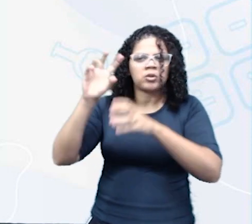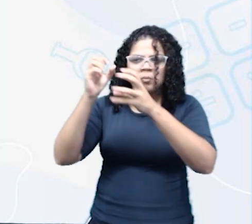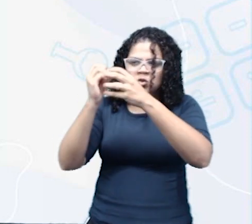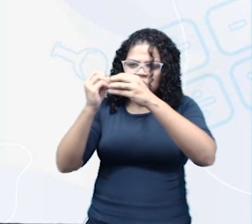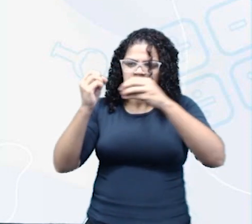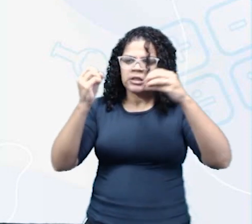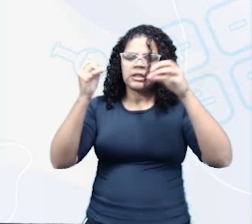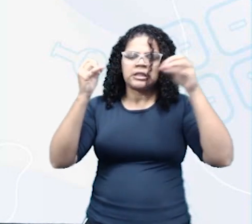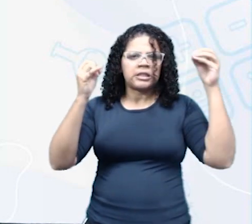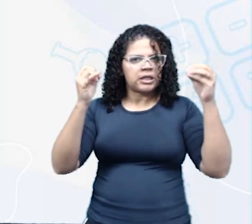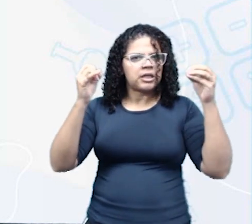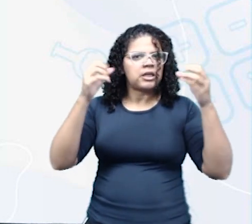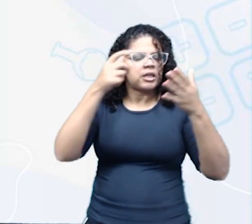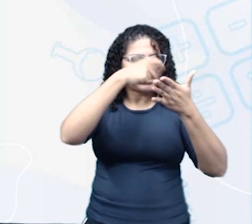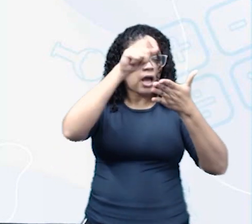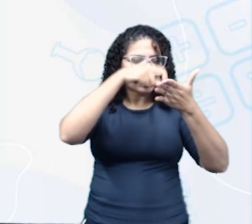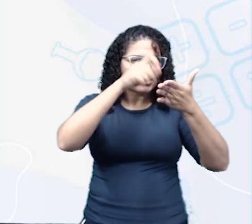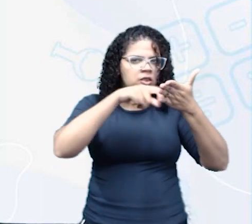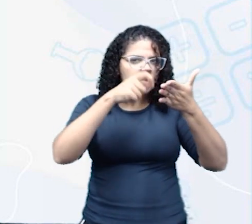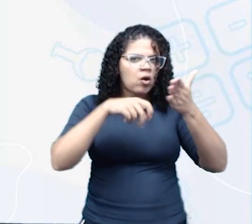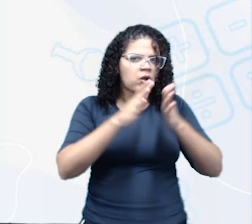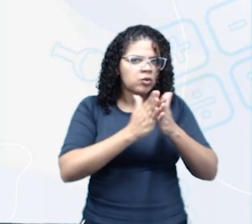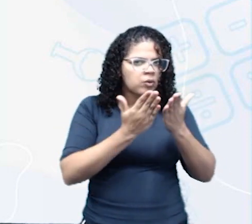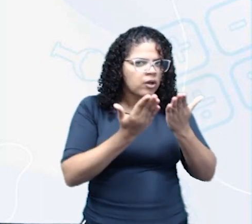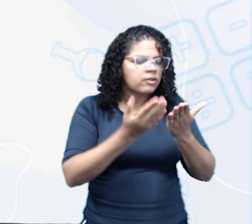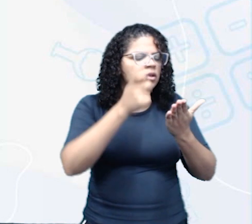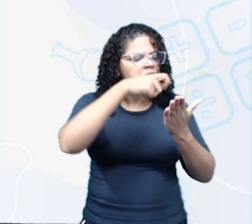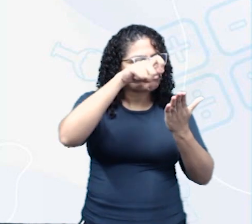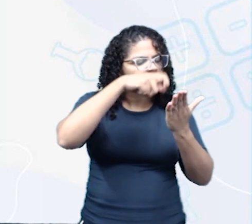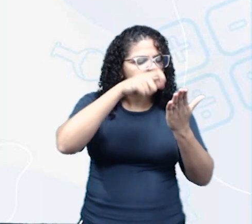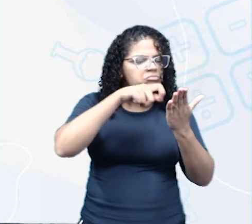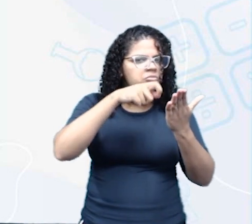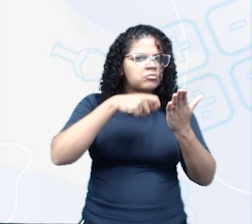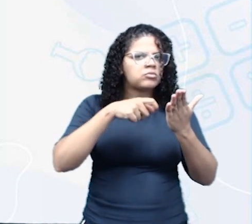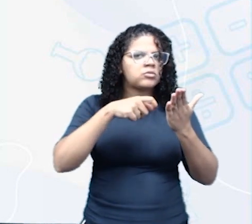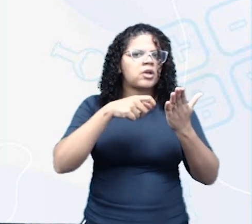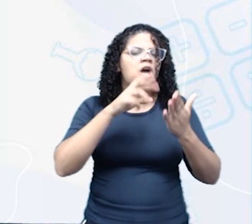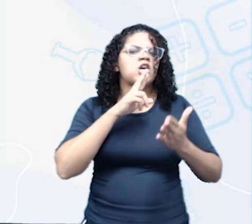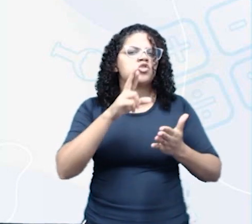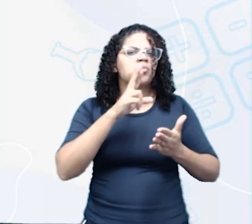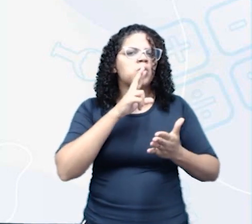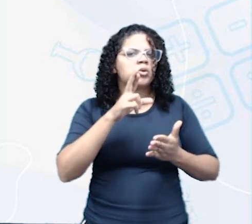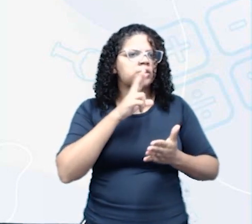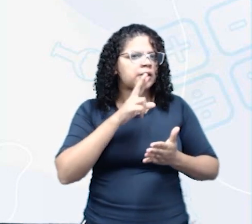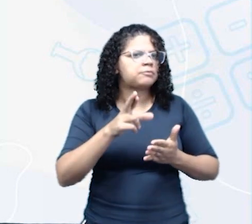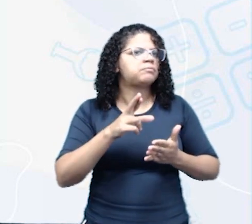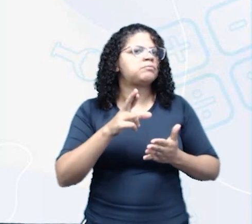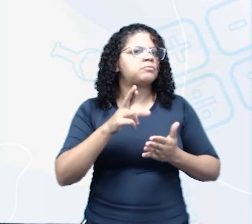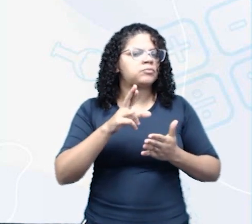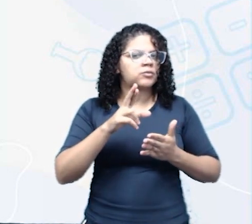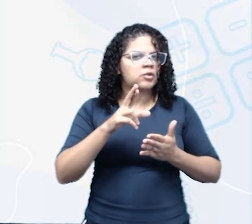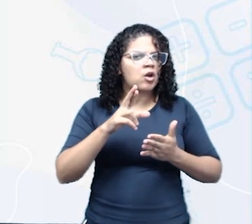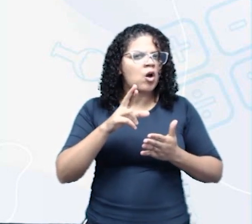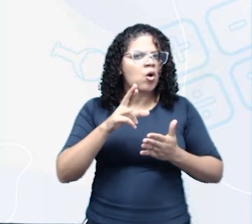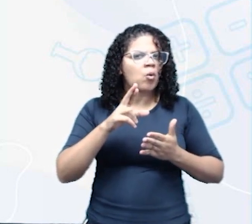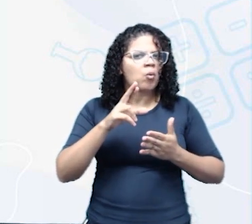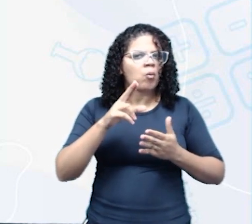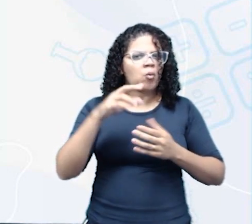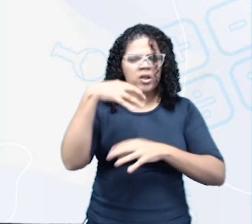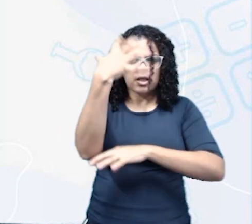caderno, respondendo às seguintes questões. Quando a planta está viva, ela libera apenas oxigênio na